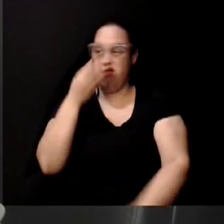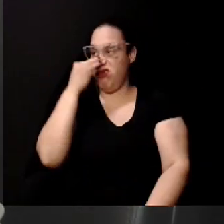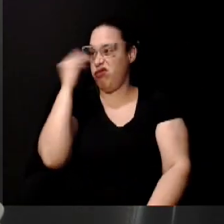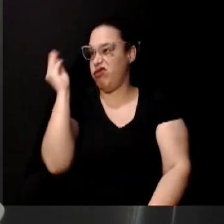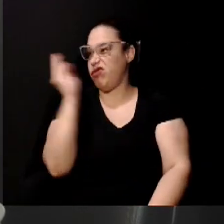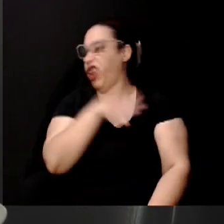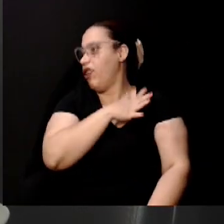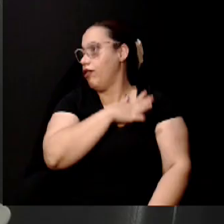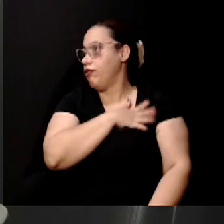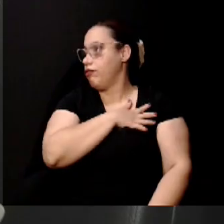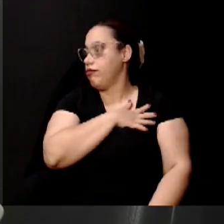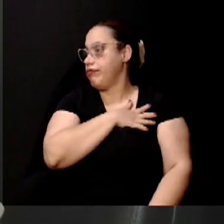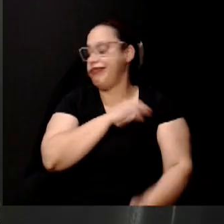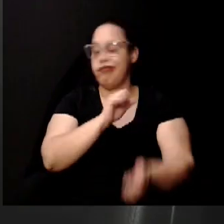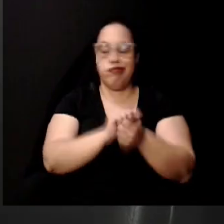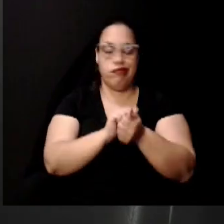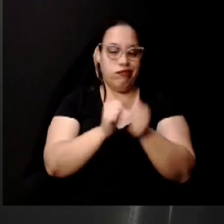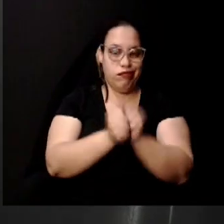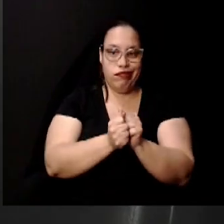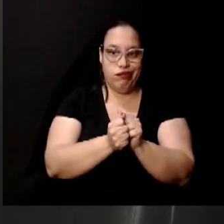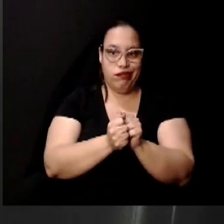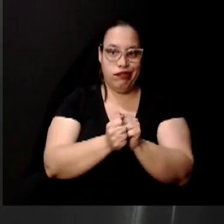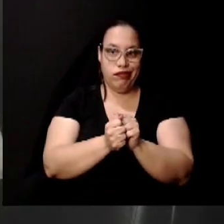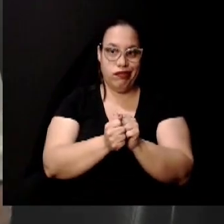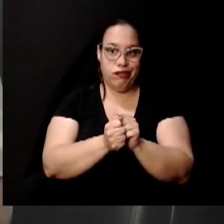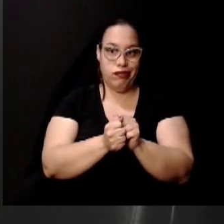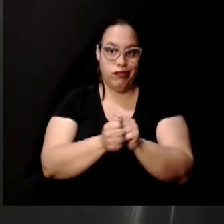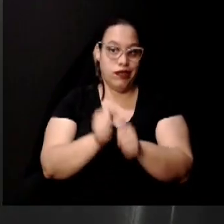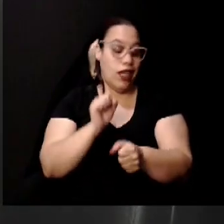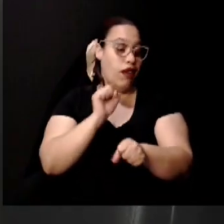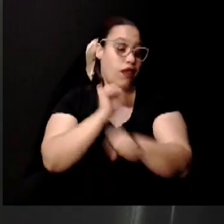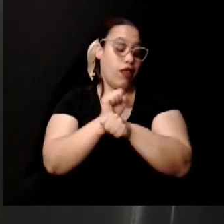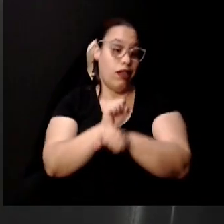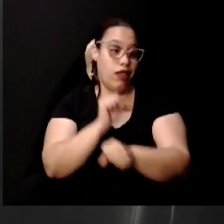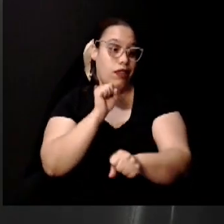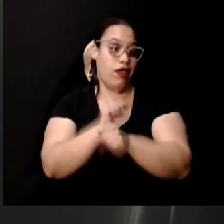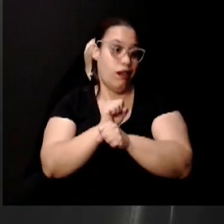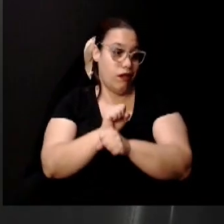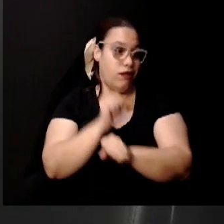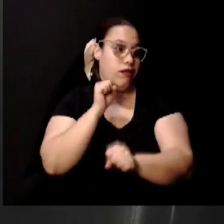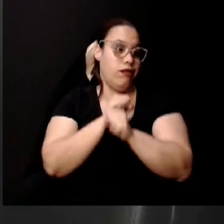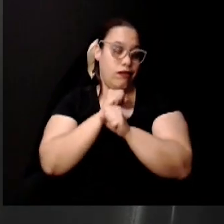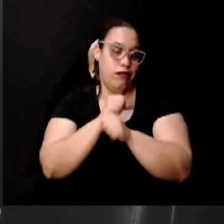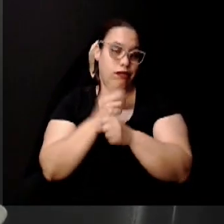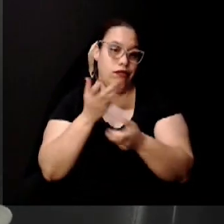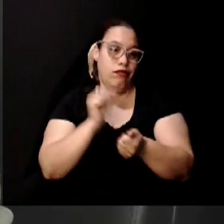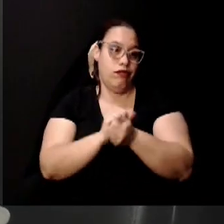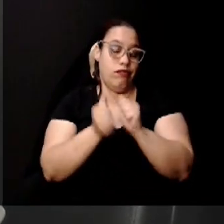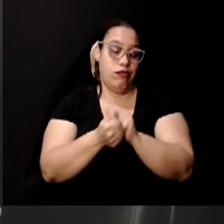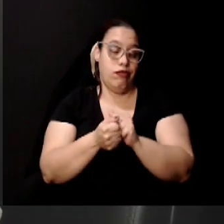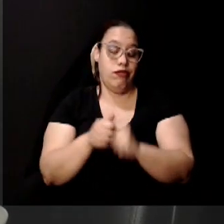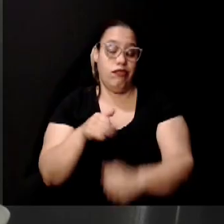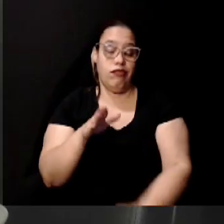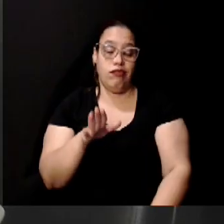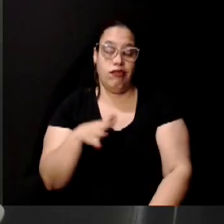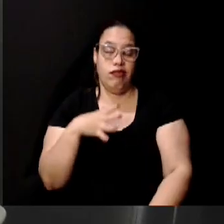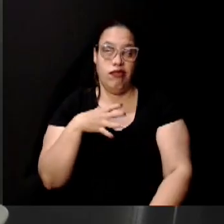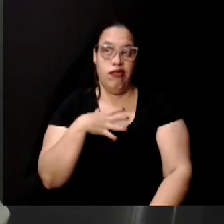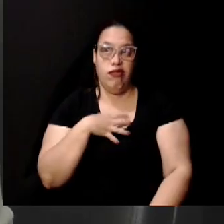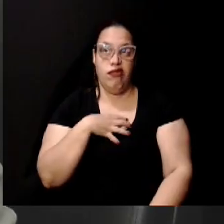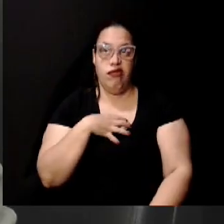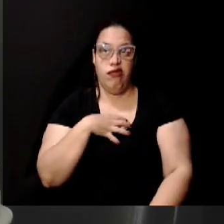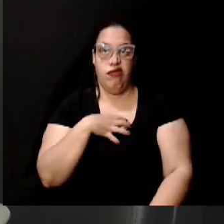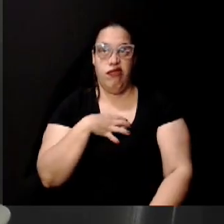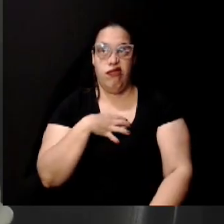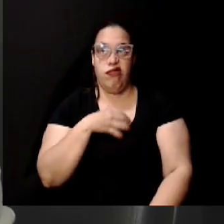acho que o formato, se a gente fica tentando se enquadrar no formato, isso deixa a gente mais nos tolhe do que...